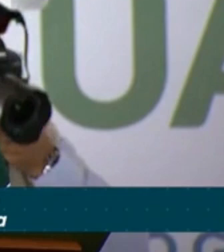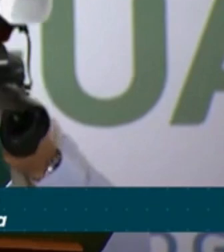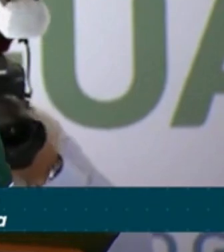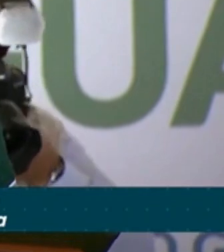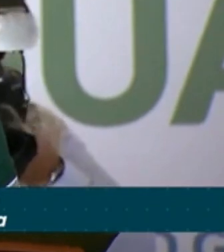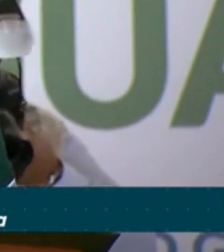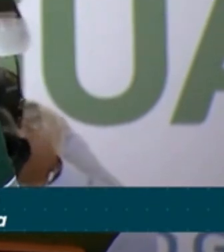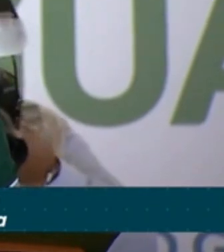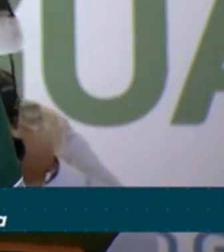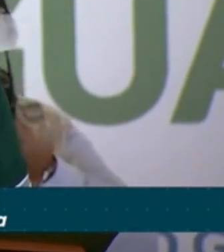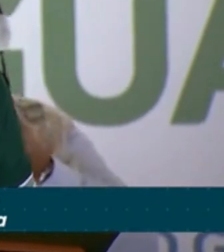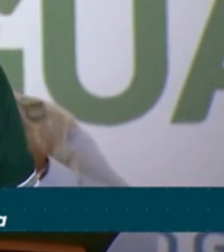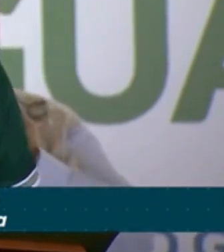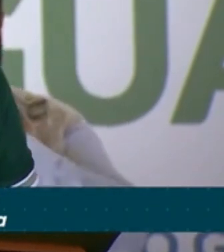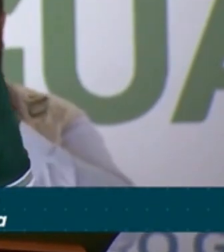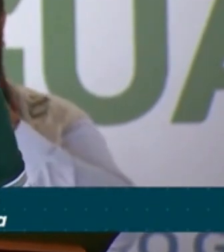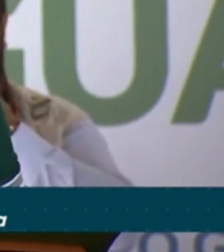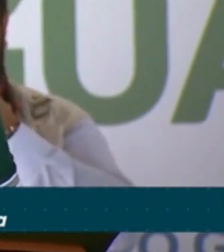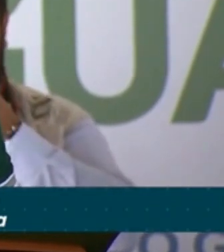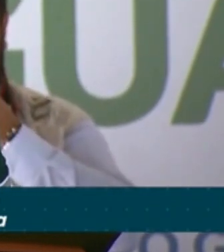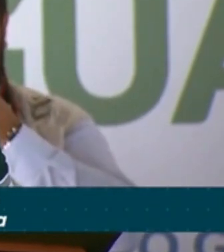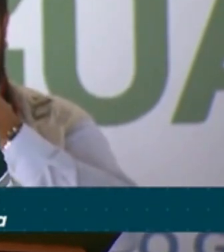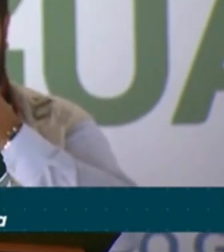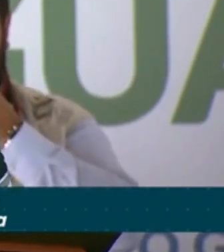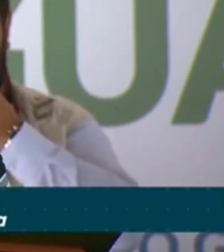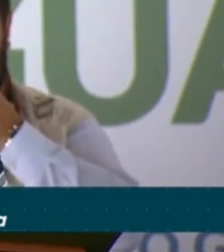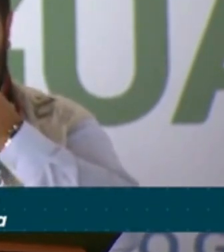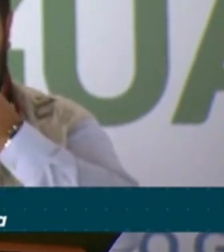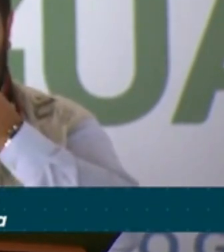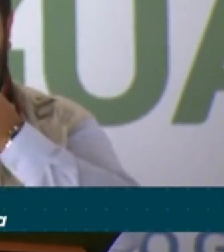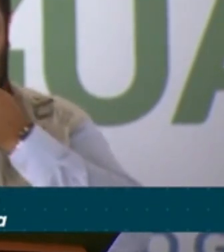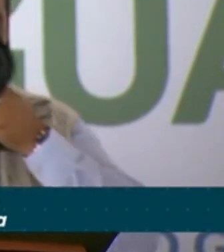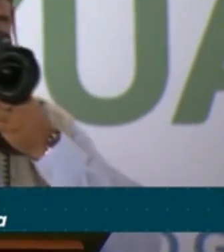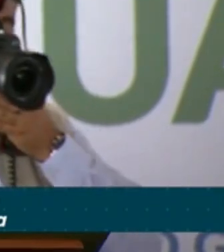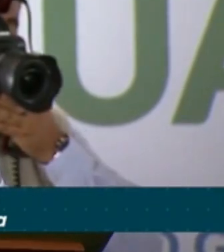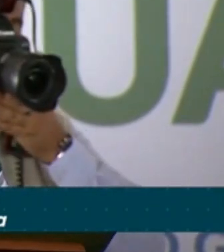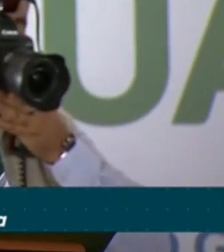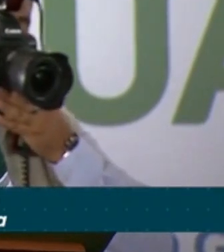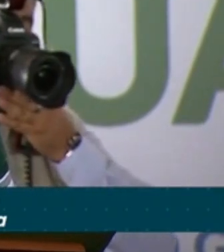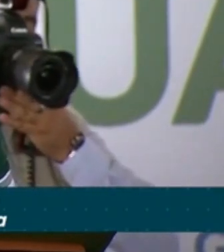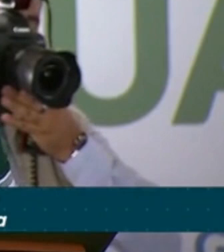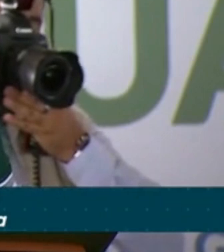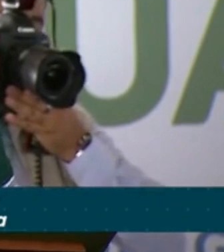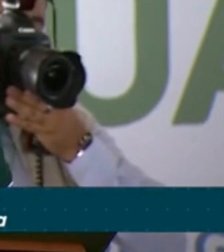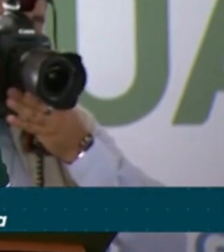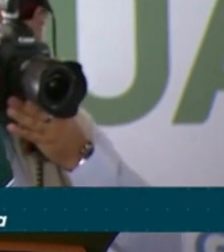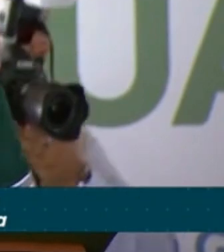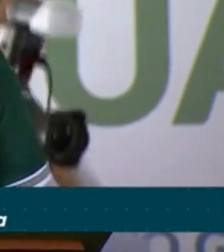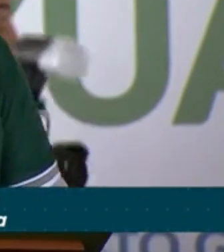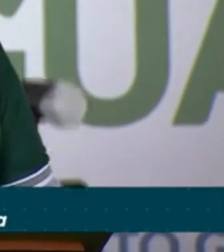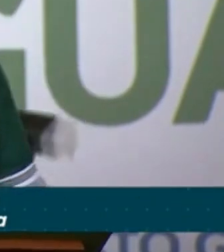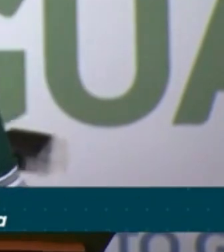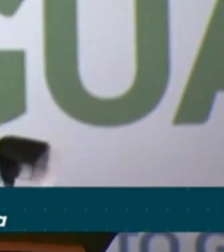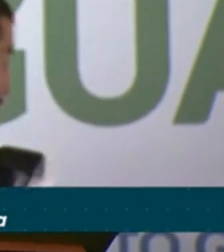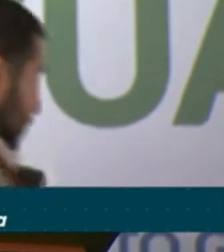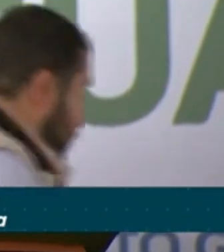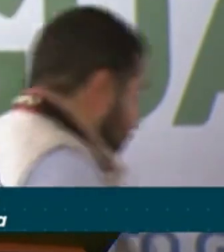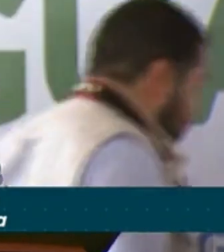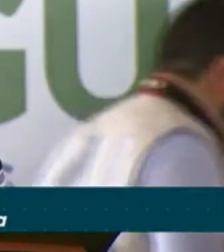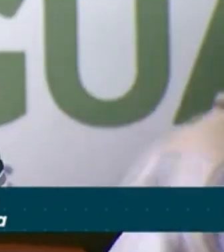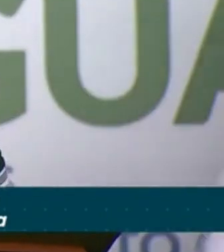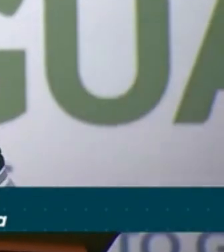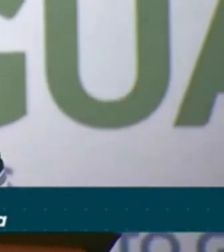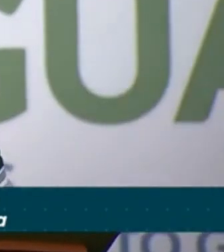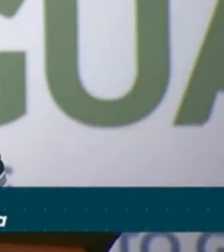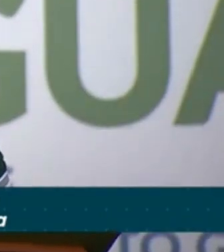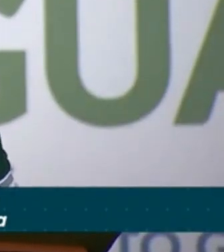nosso Brasil, à altura do momento trágico que nós nos encontrávamos. Um país quase que